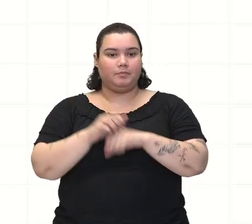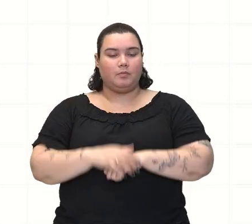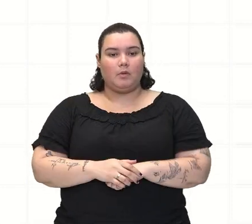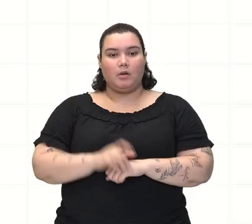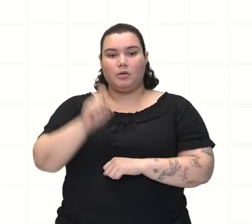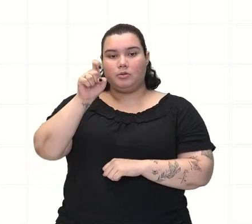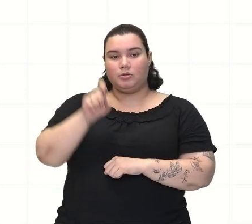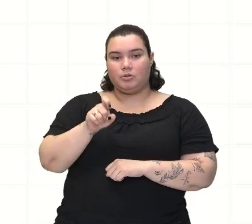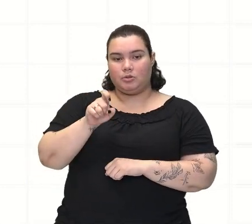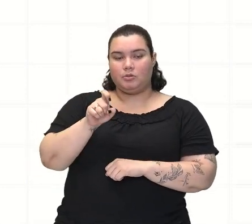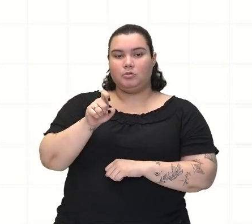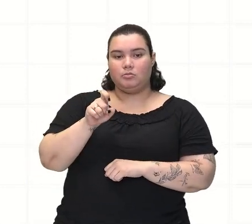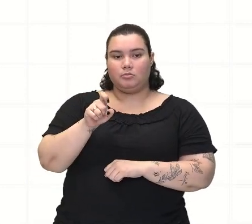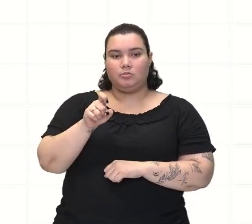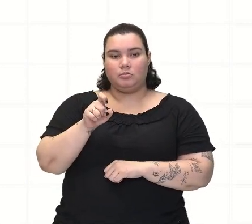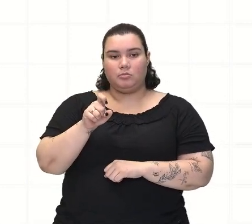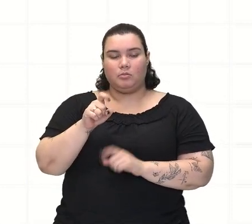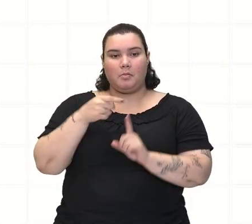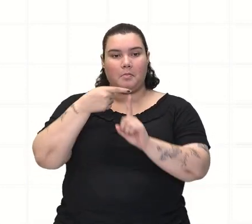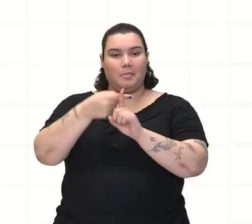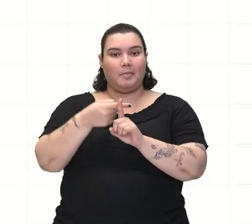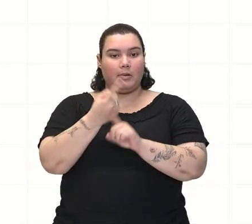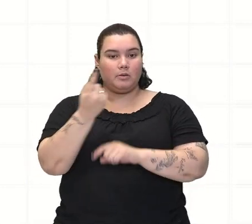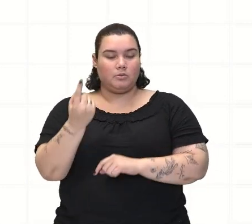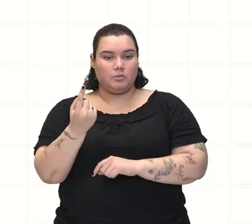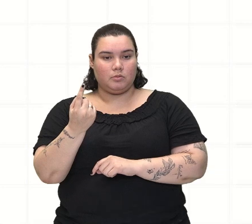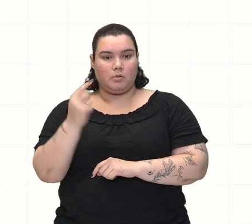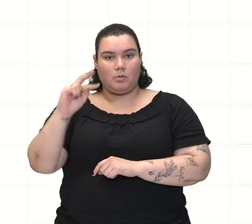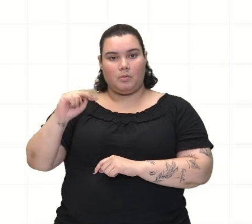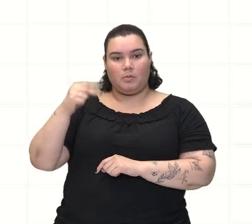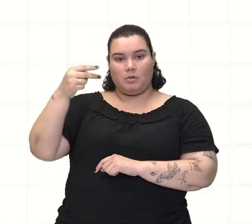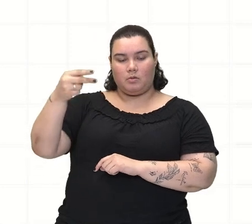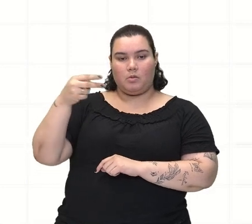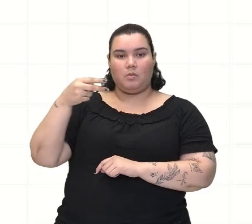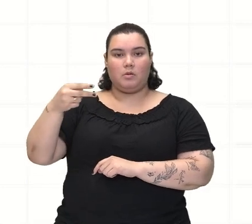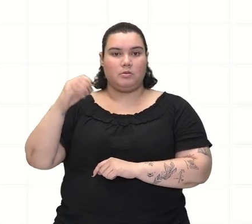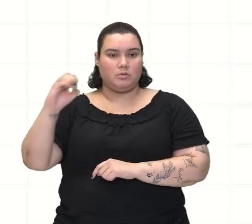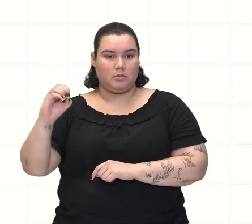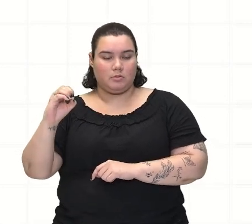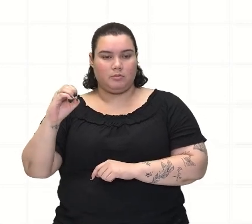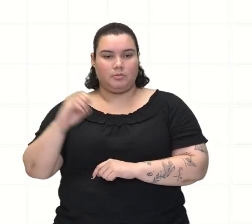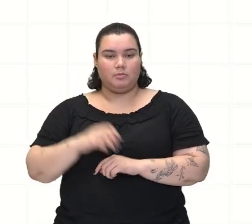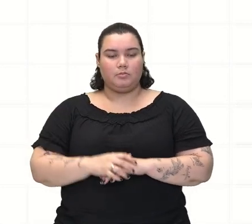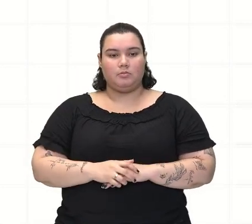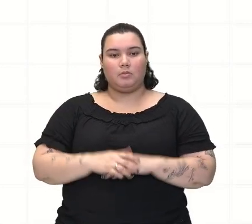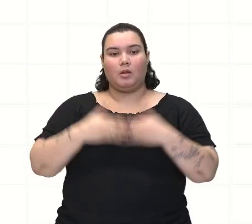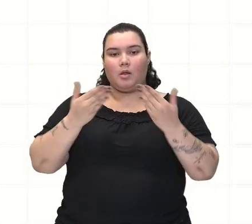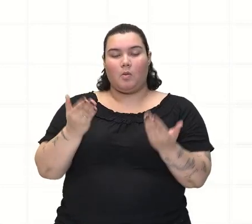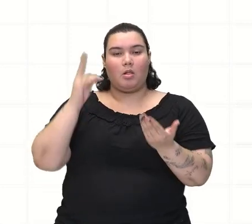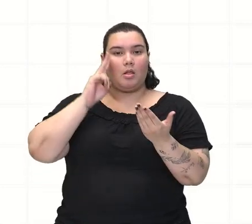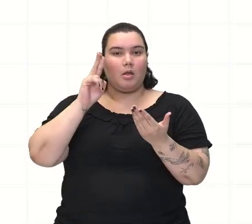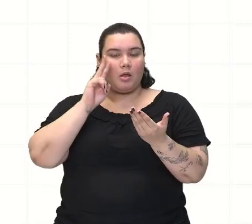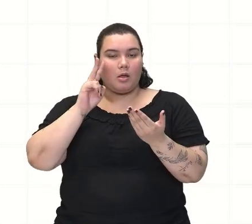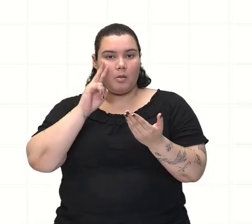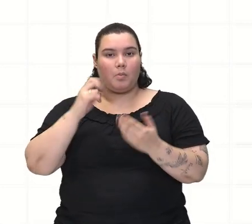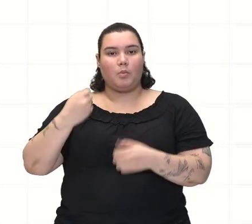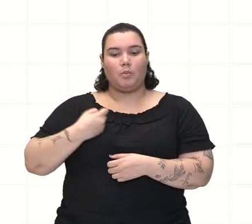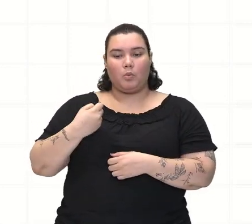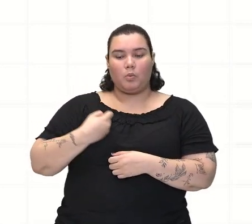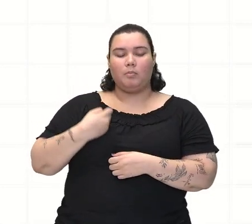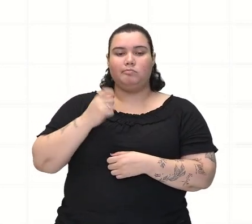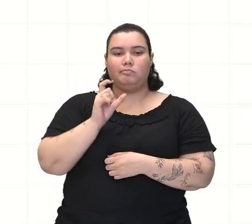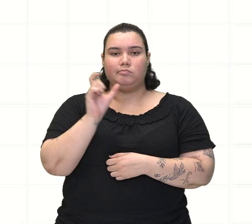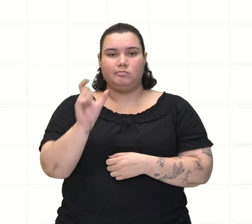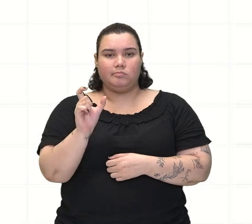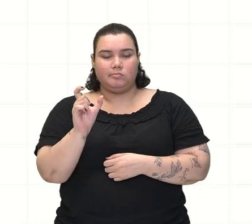X mais 1 ao quadrado igual a 0. Novamente, eu tenho um produto de dois números